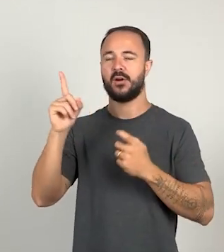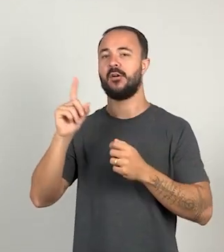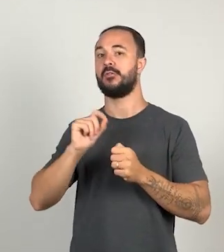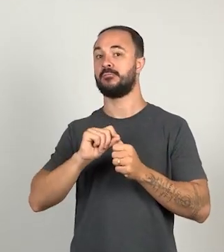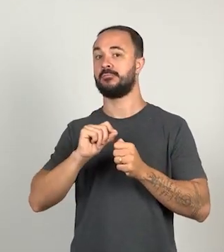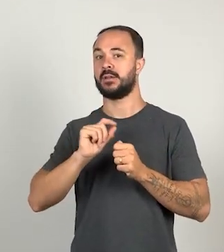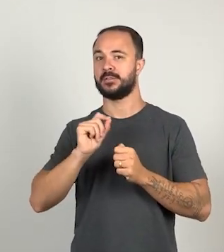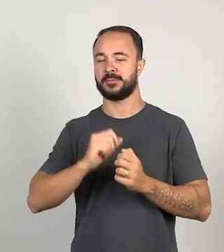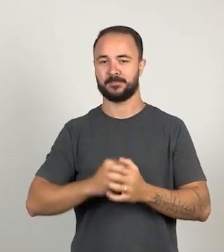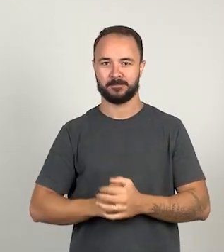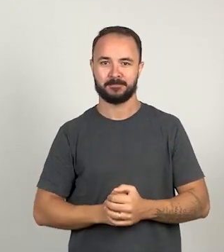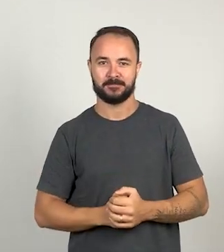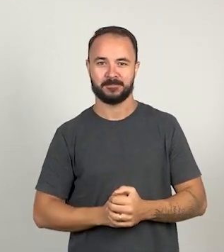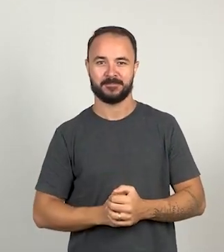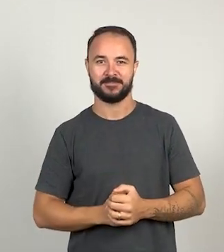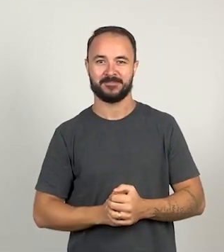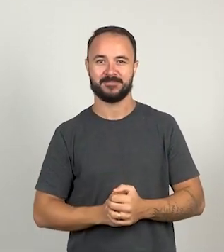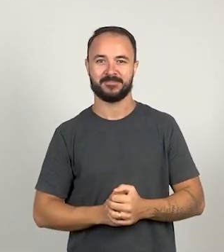tesoura faz.